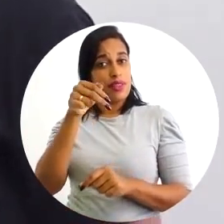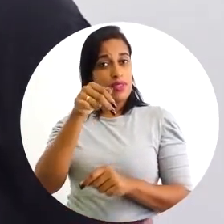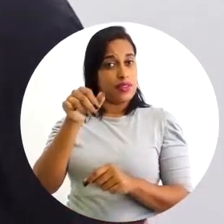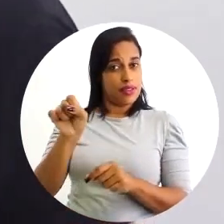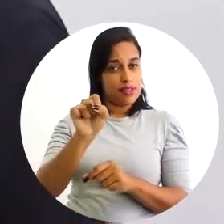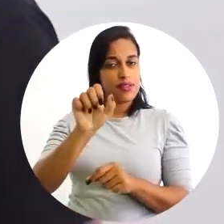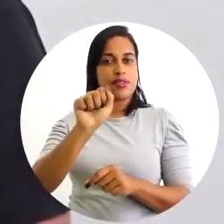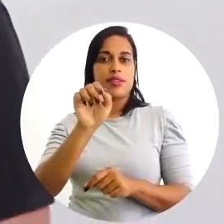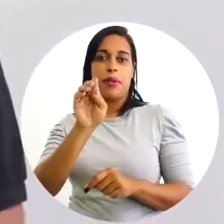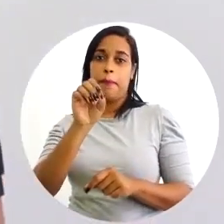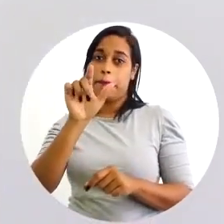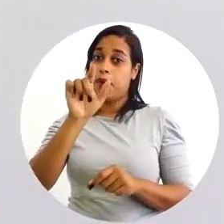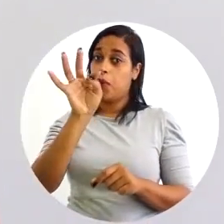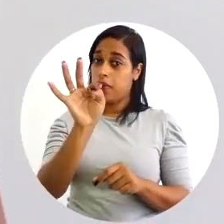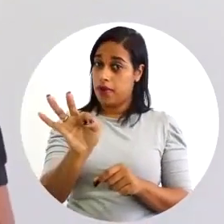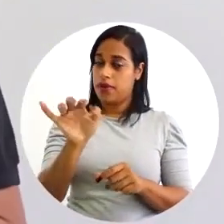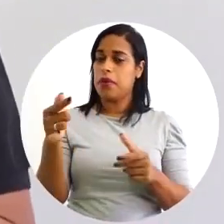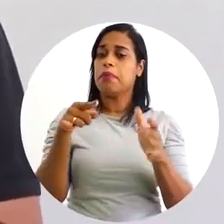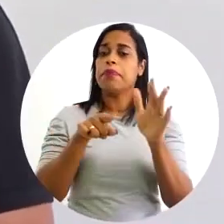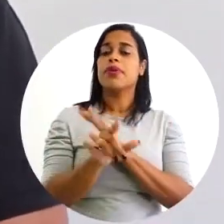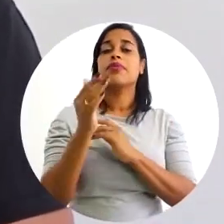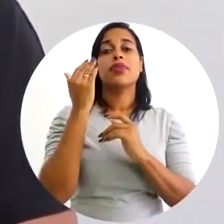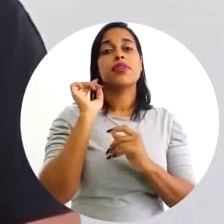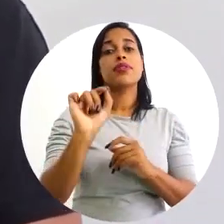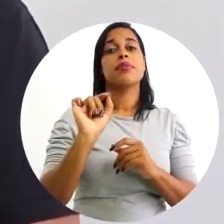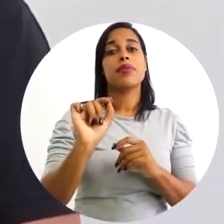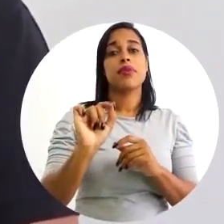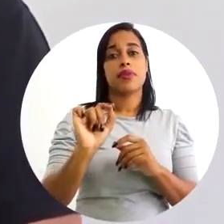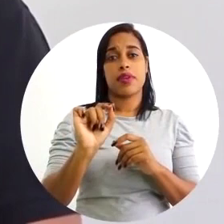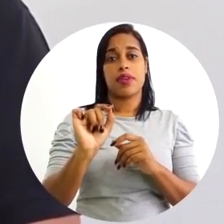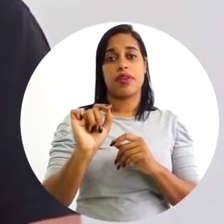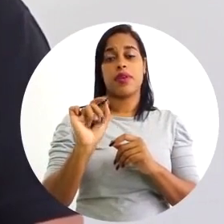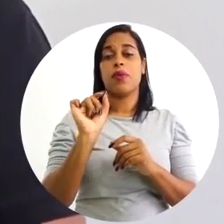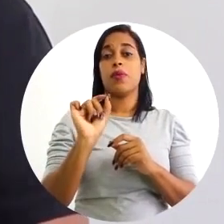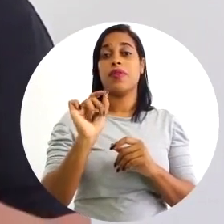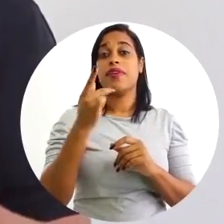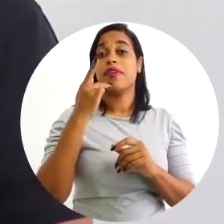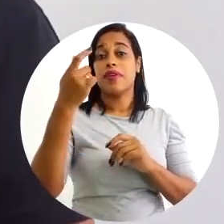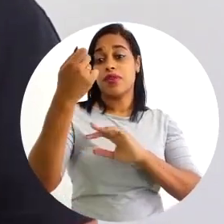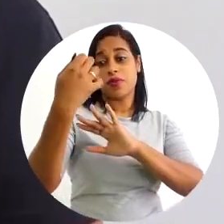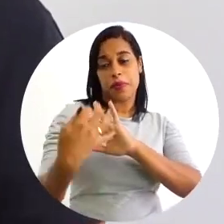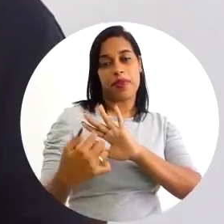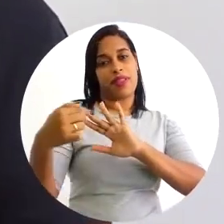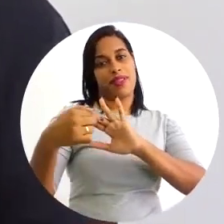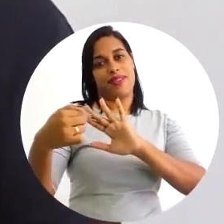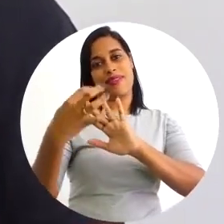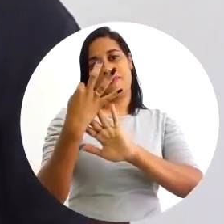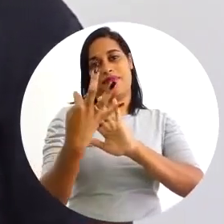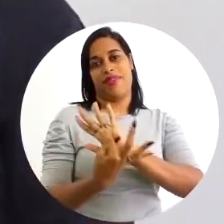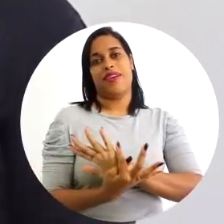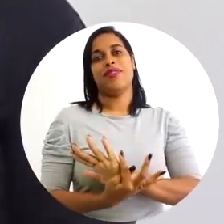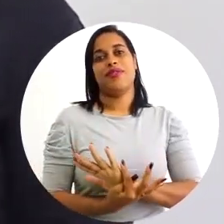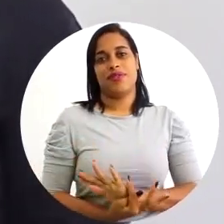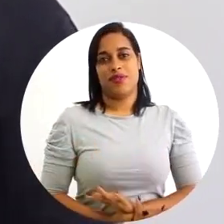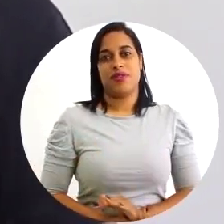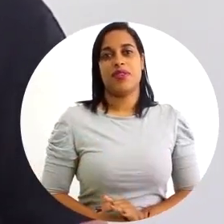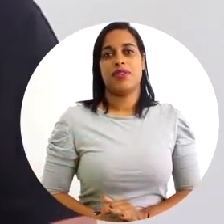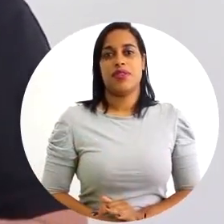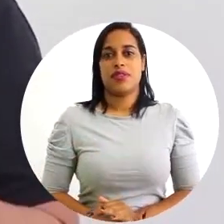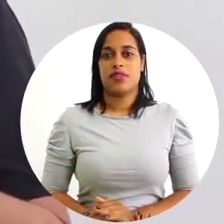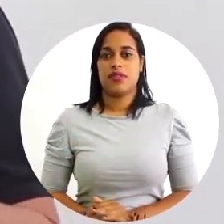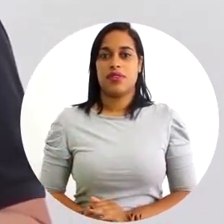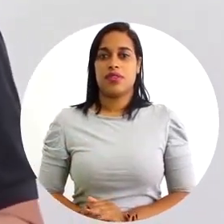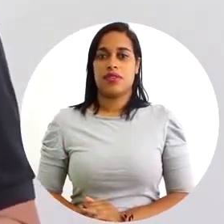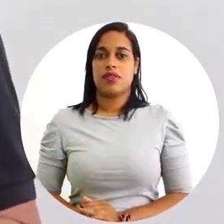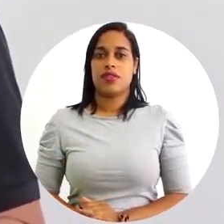Né? Então, a pergunta está querendo saber o que fala o texto, sobre o que é o texto. Então, aí